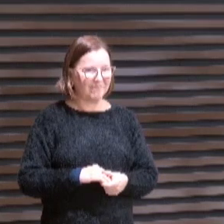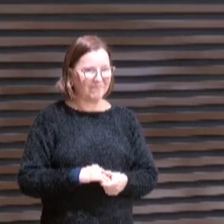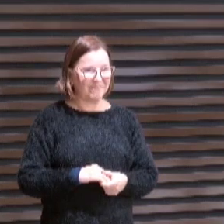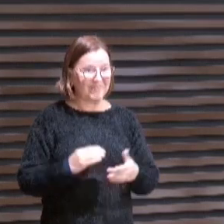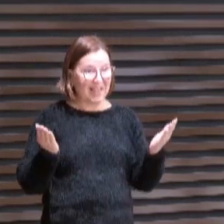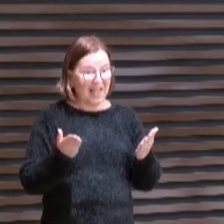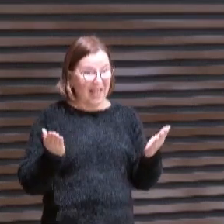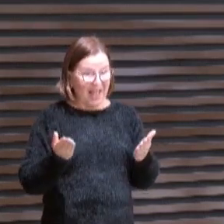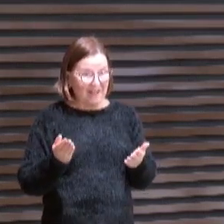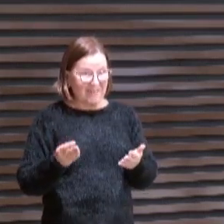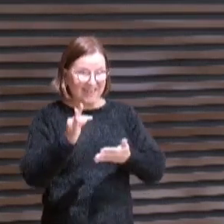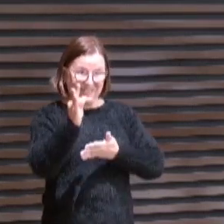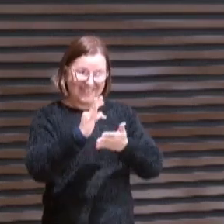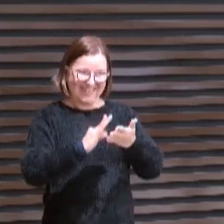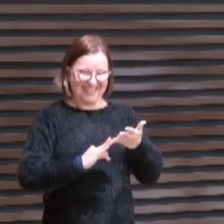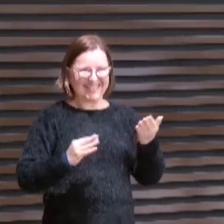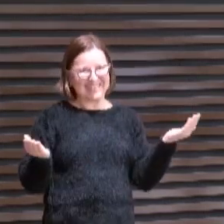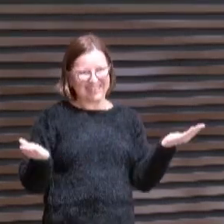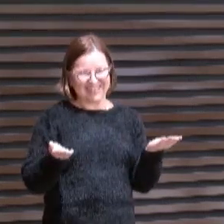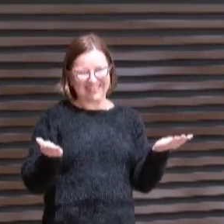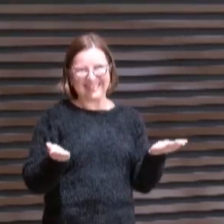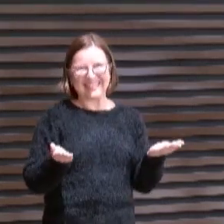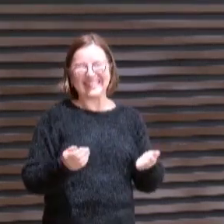Vamos para o nosso texto de hoje.